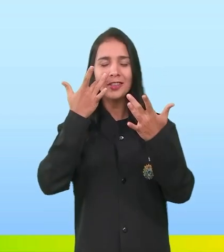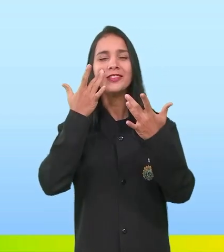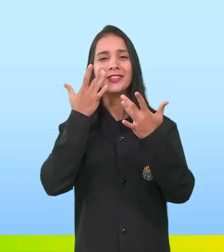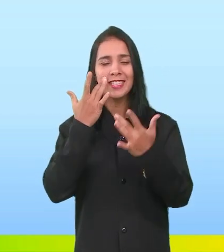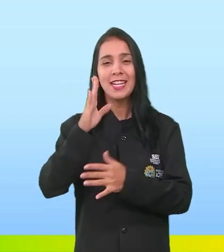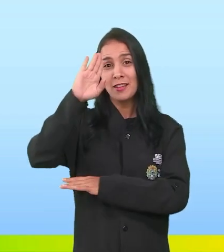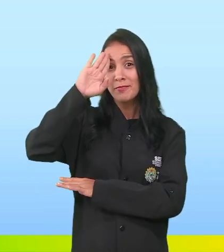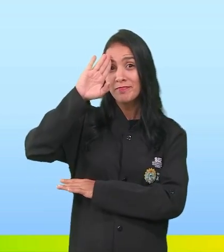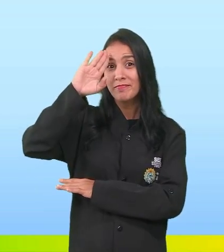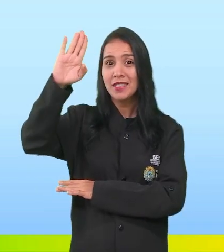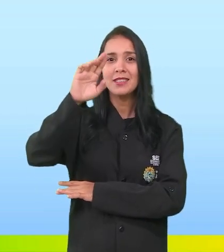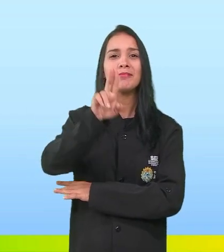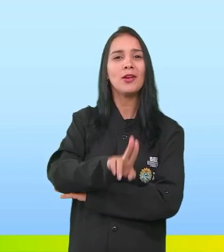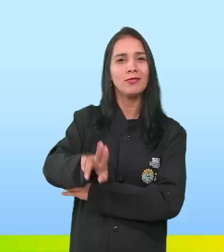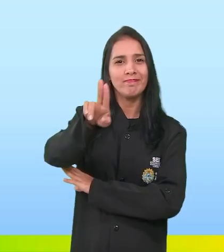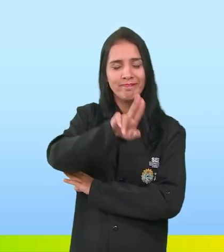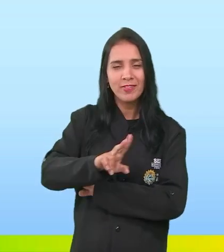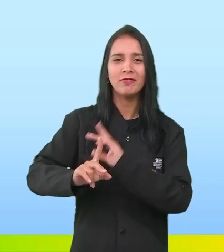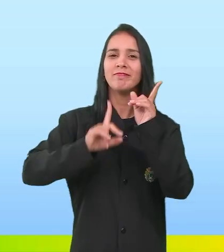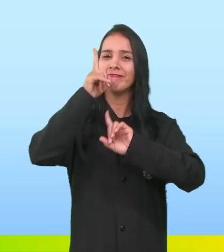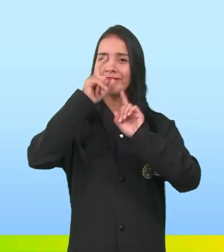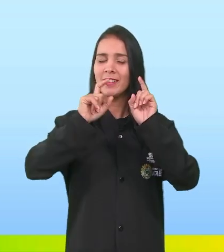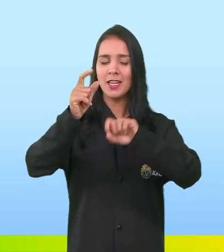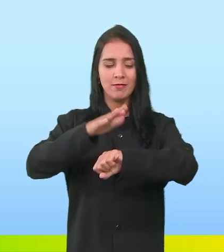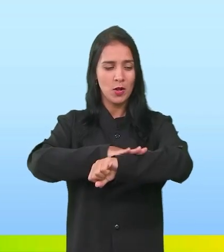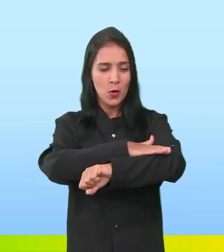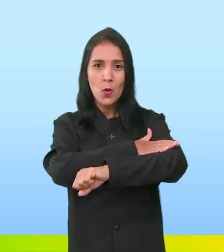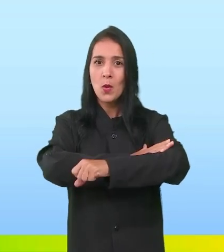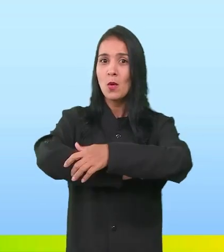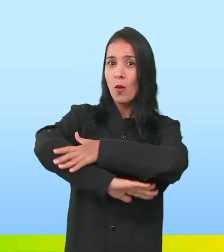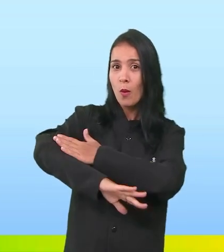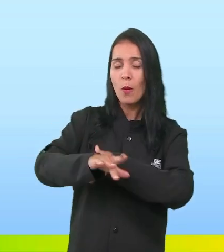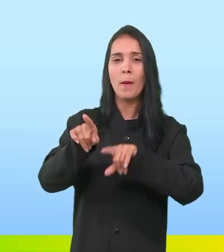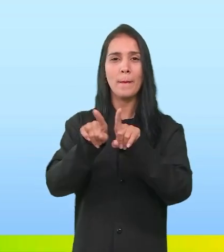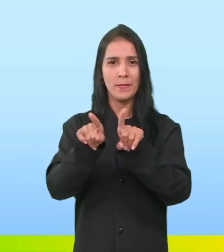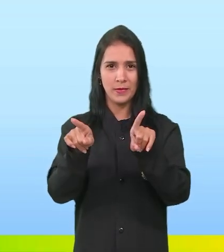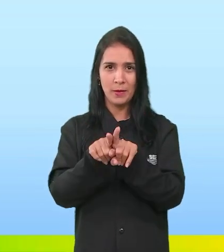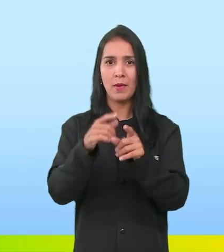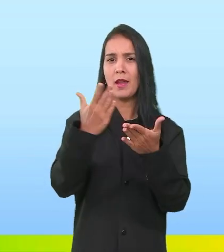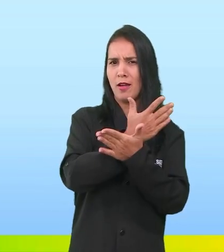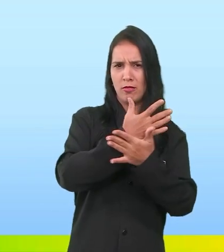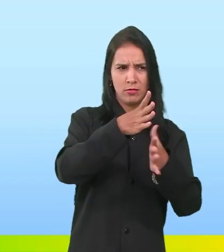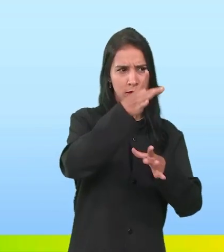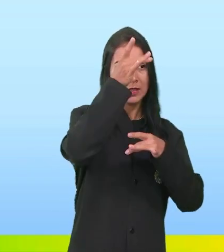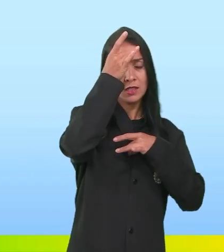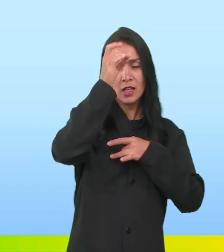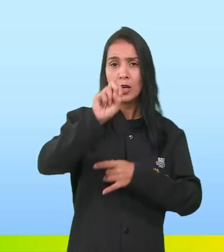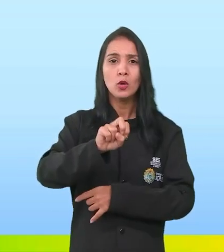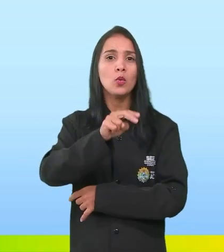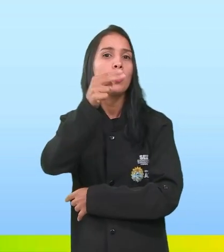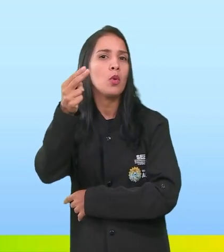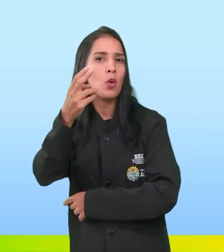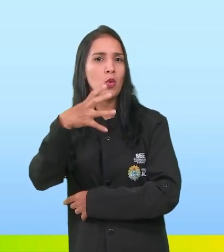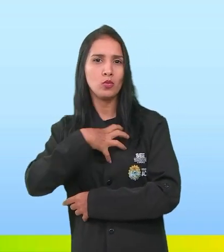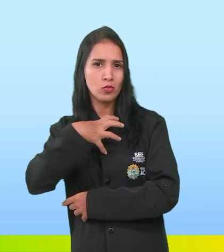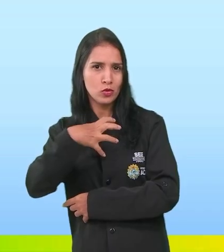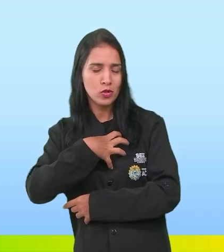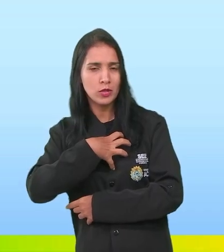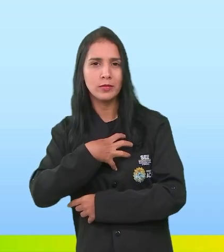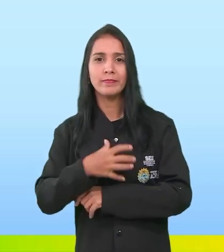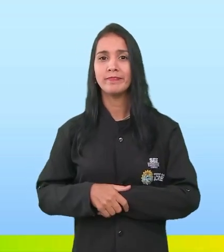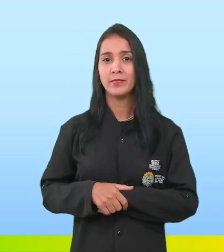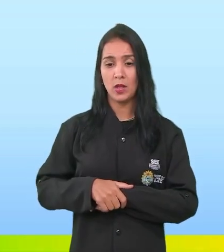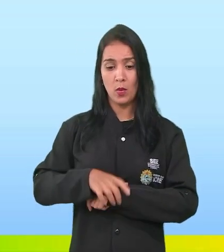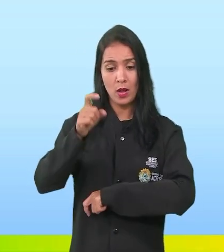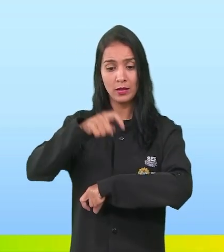principal ferramenta o corpo e as expressões corporais, personagens e gestos. No teatro, a expressão